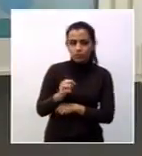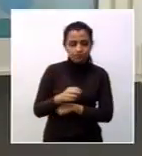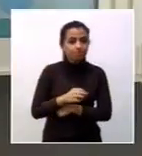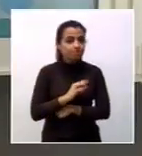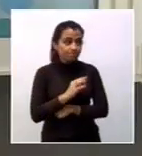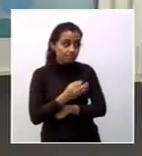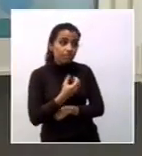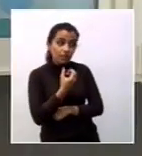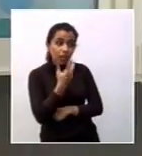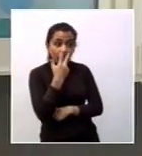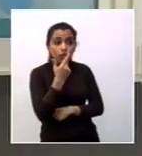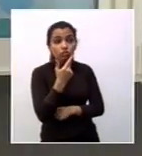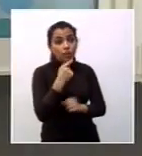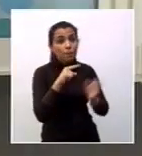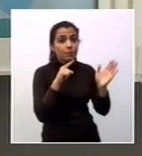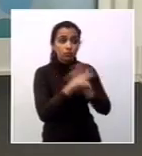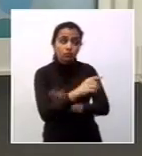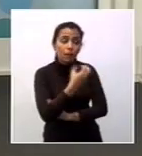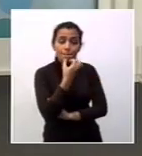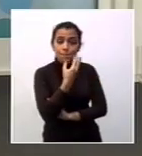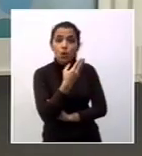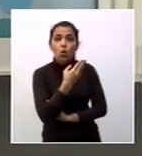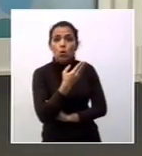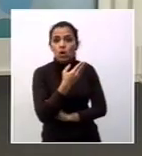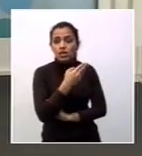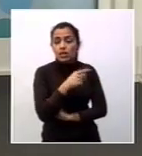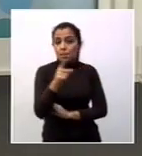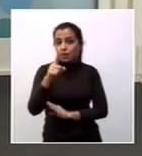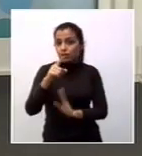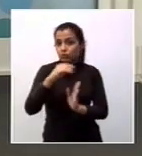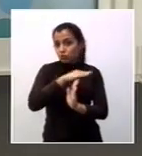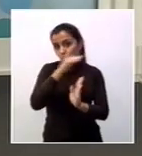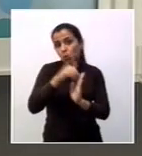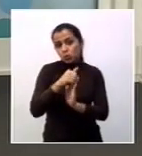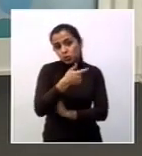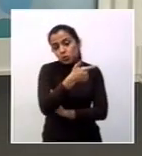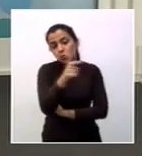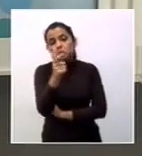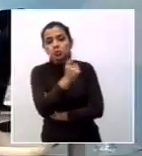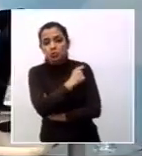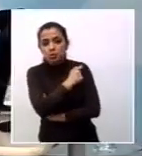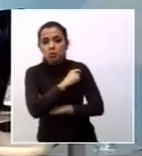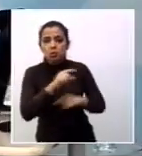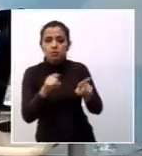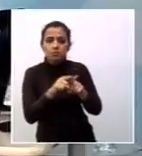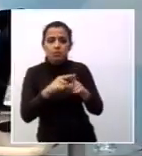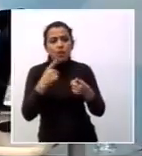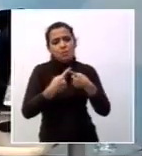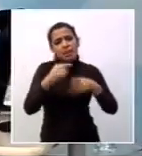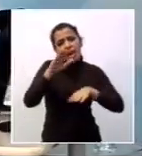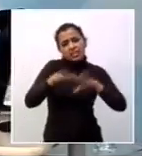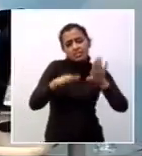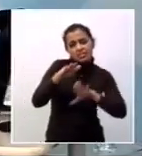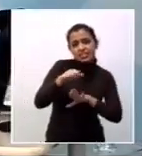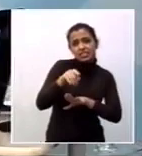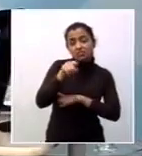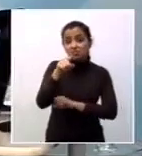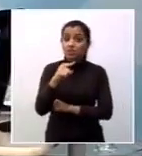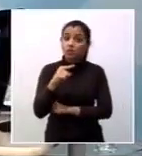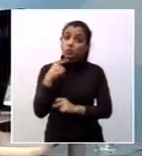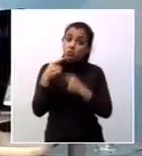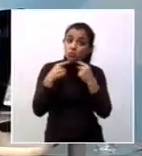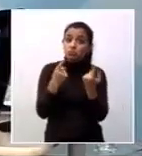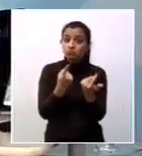são perguntas bem válidas para levar para todos os outros alunos, porque até algum deles pode estar com essa mesma